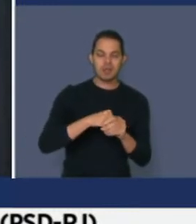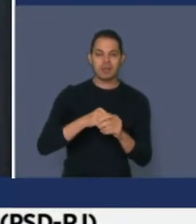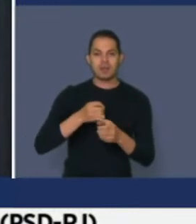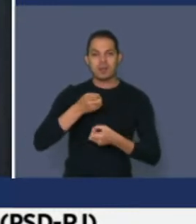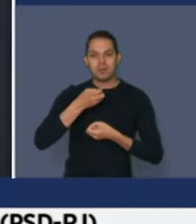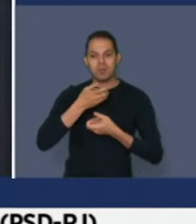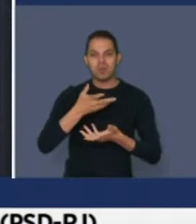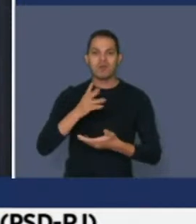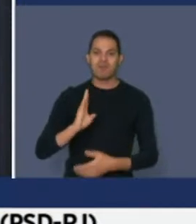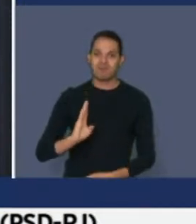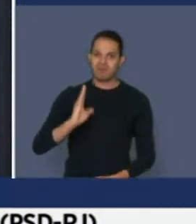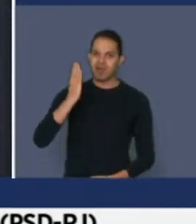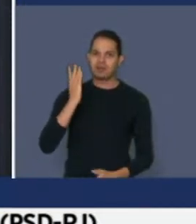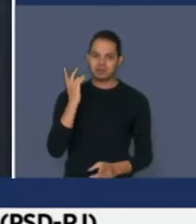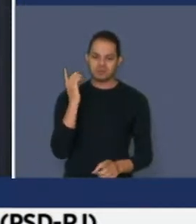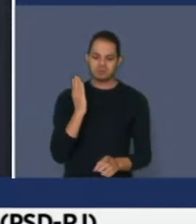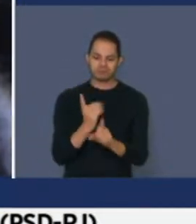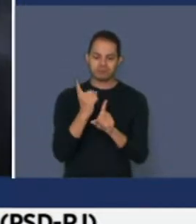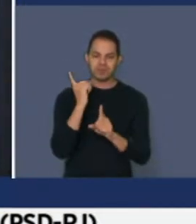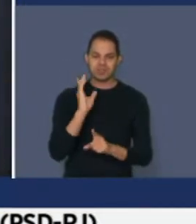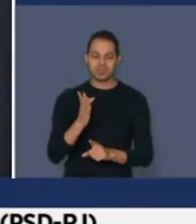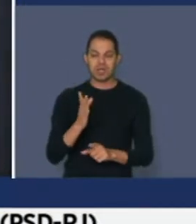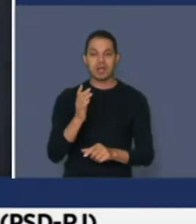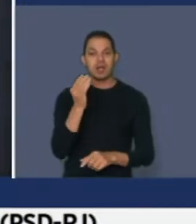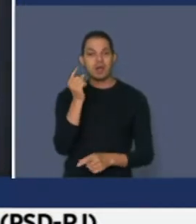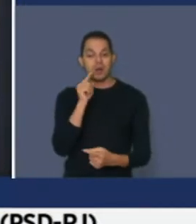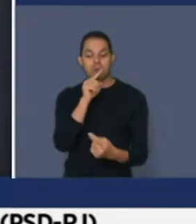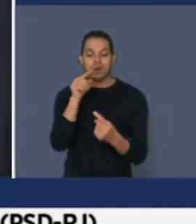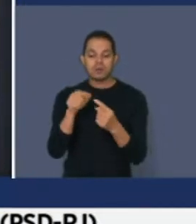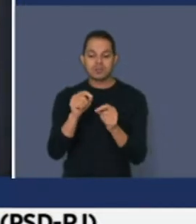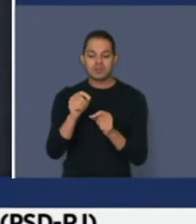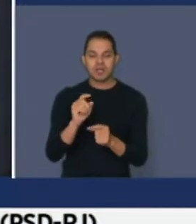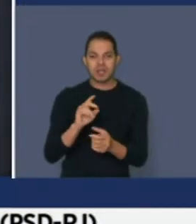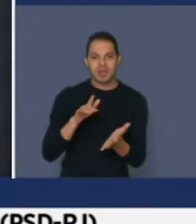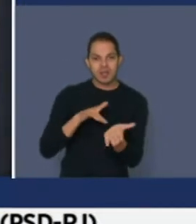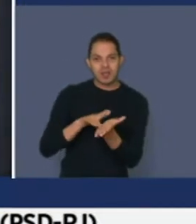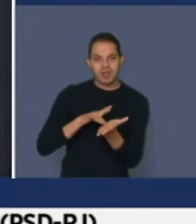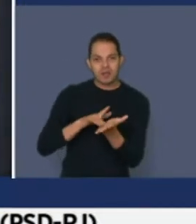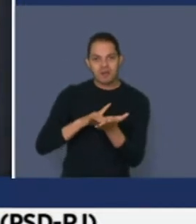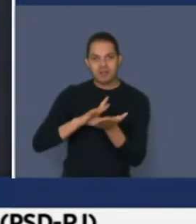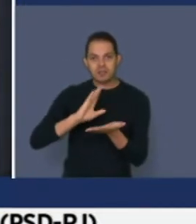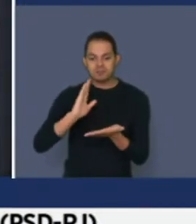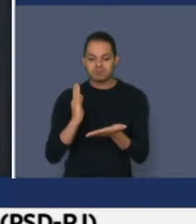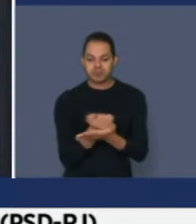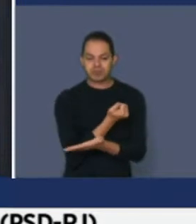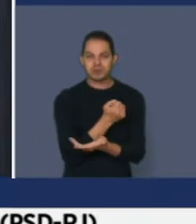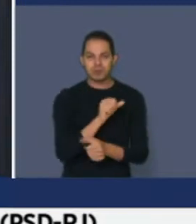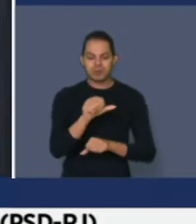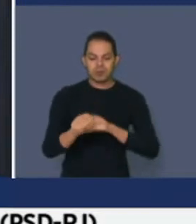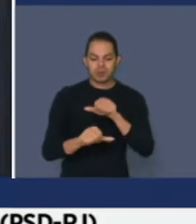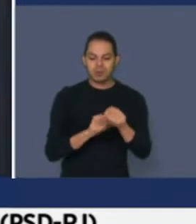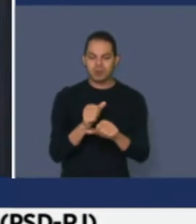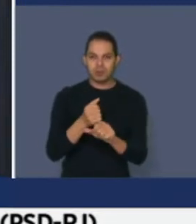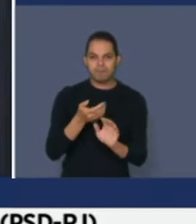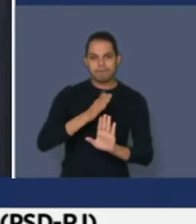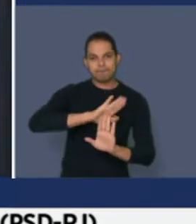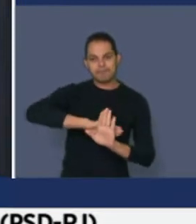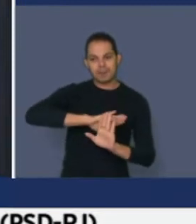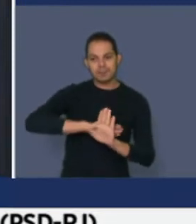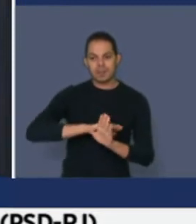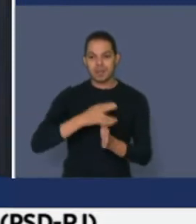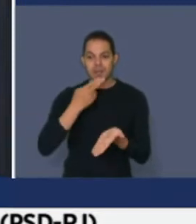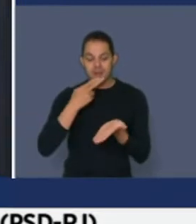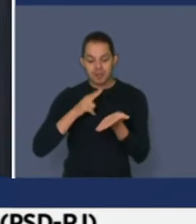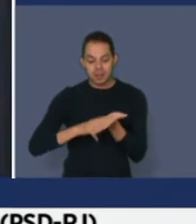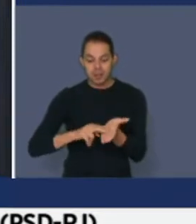sabidamente falsas, com o fim de alterar a verdade sobre o fato juridicamente relevante. Eis que na carta era atribuída